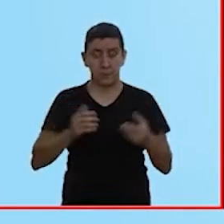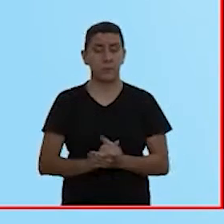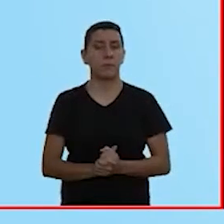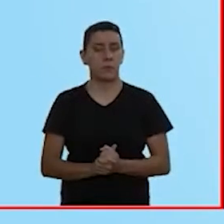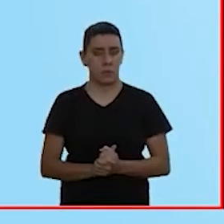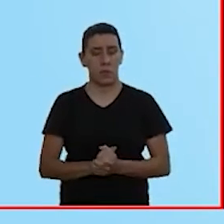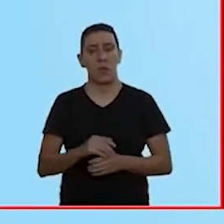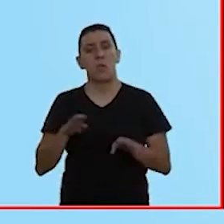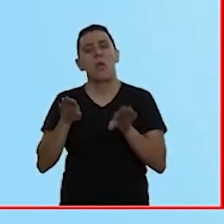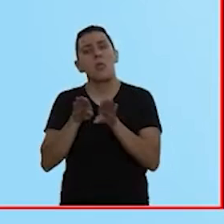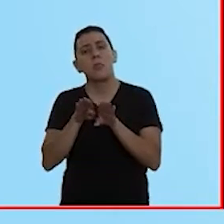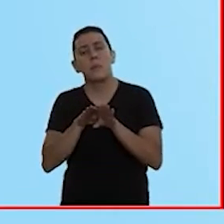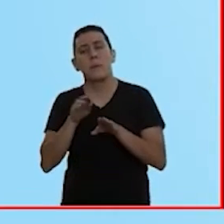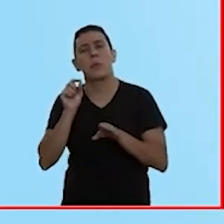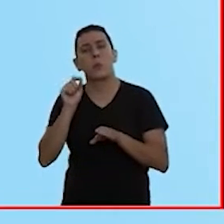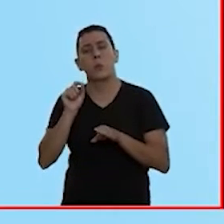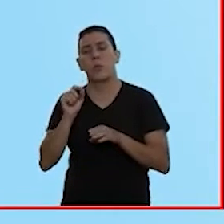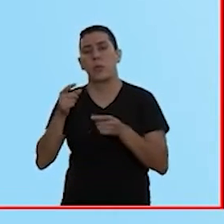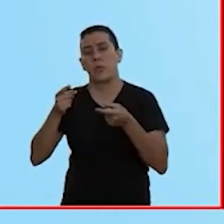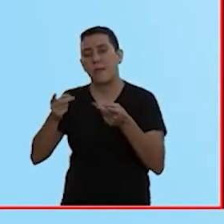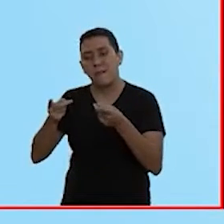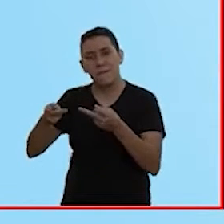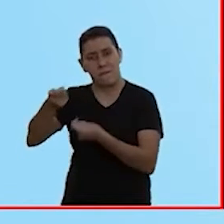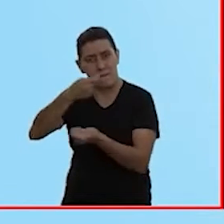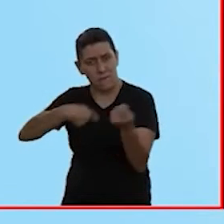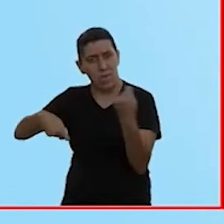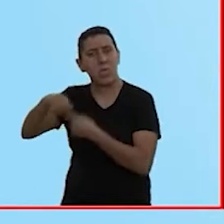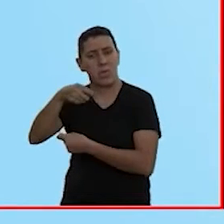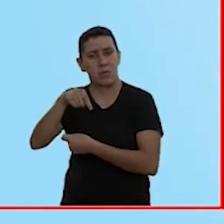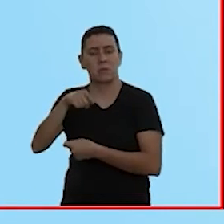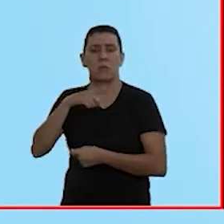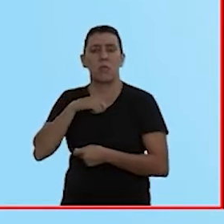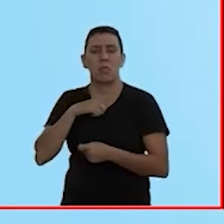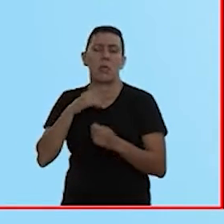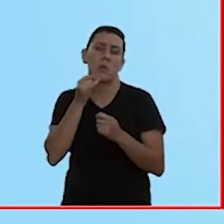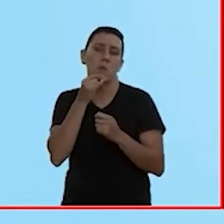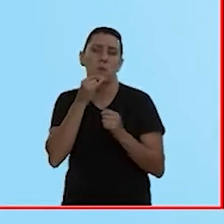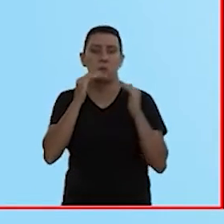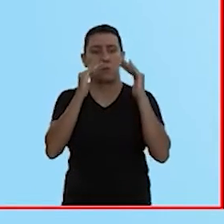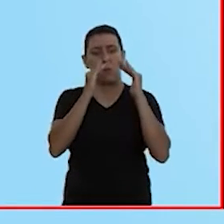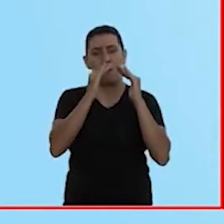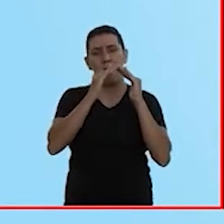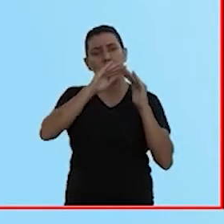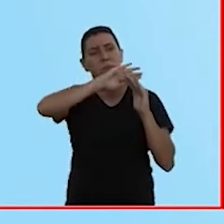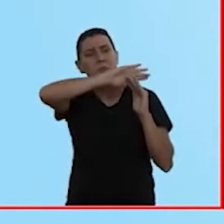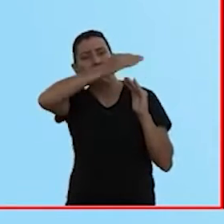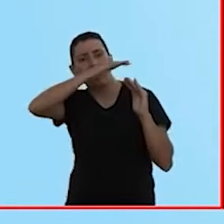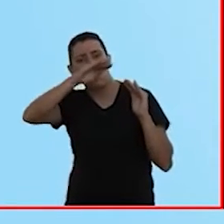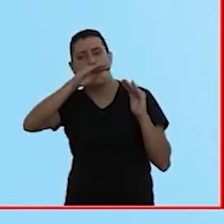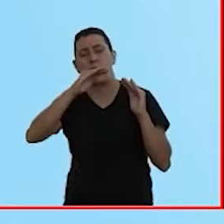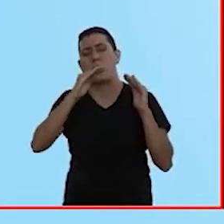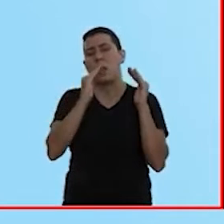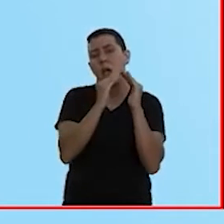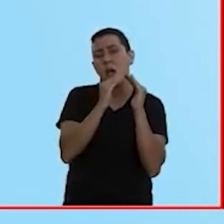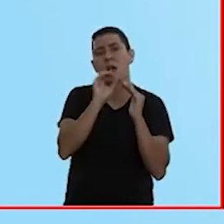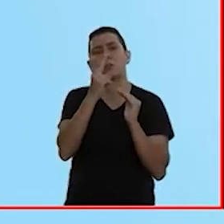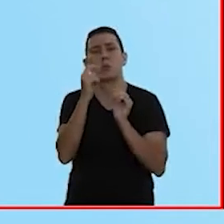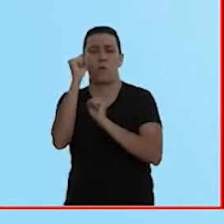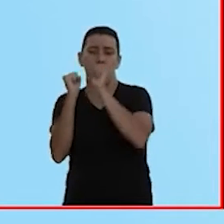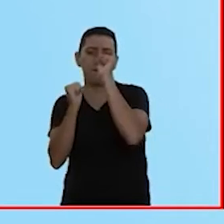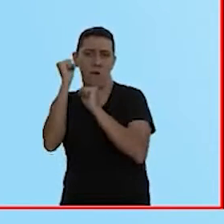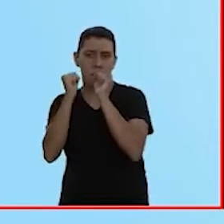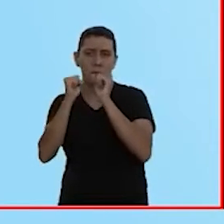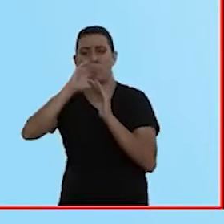e a gente está falando de plantas os telhados em comércios ou indústrias né